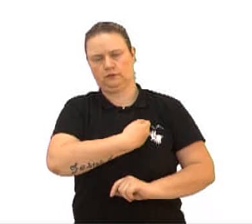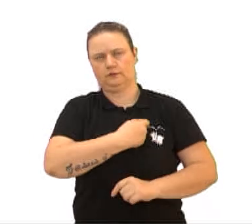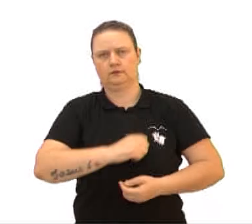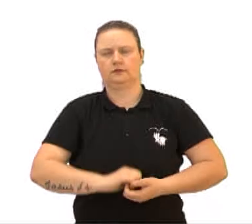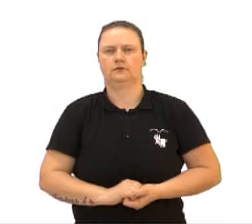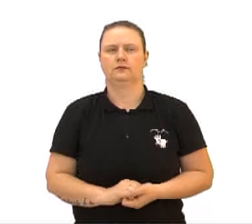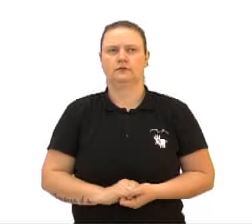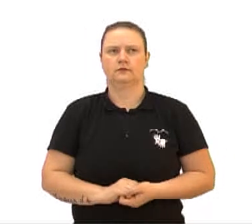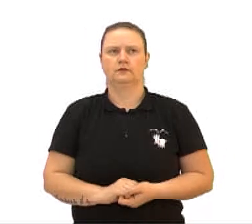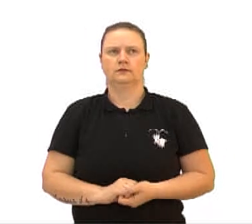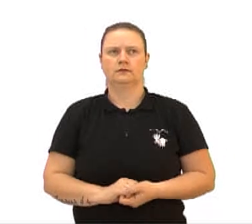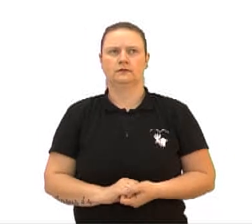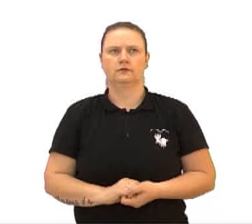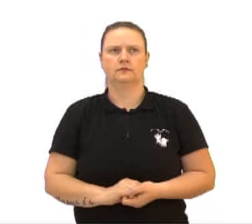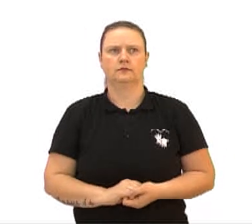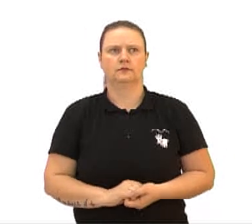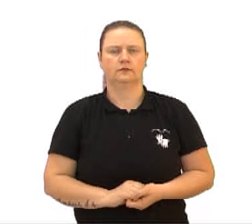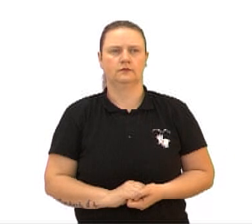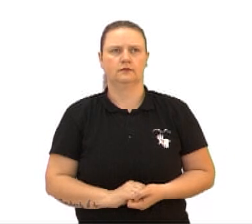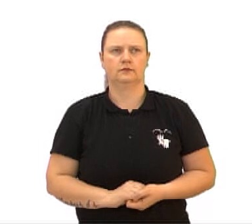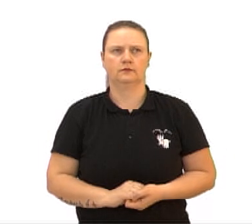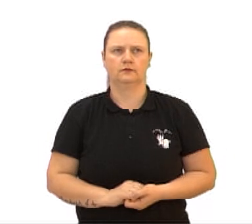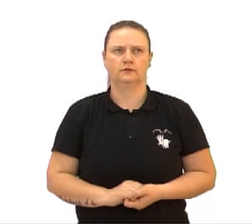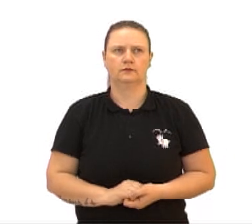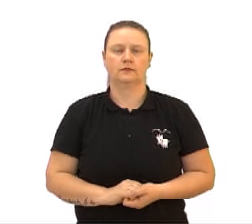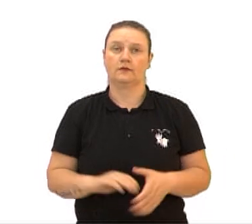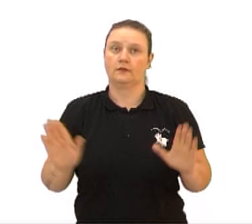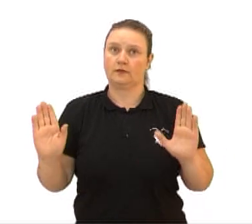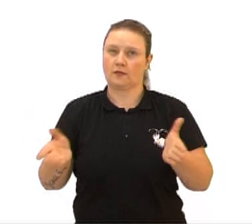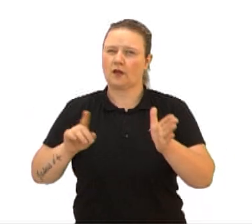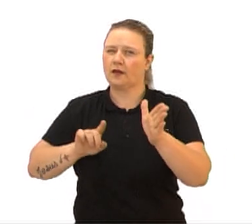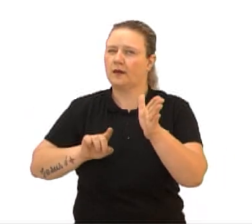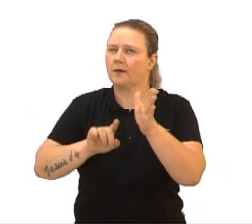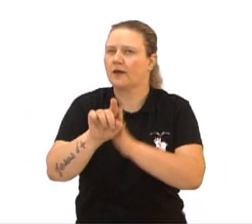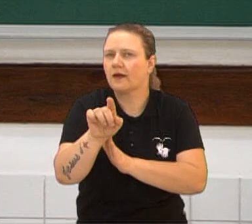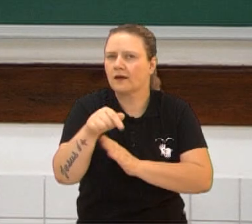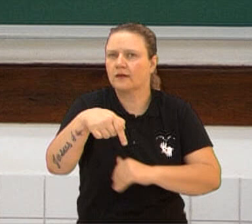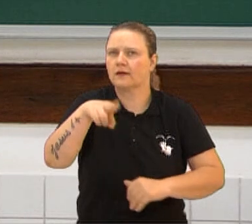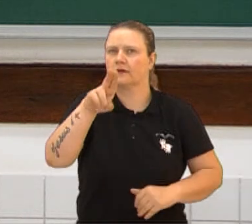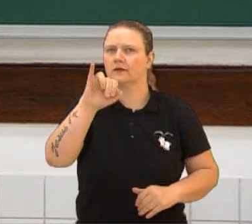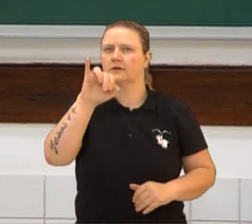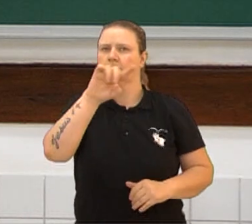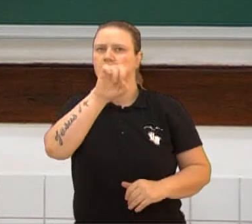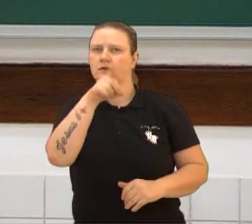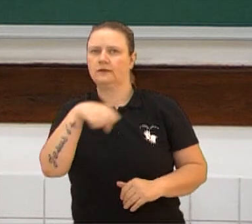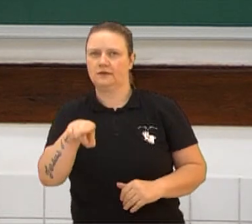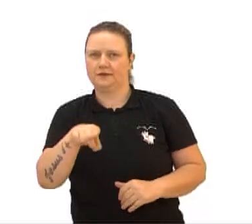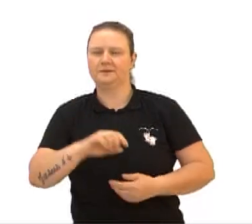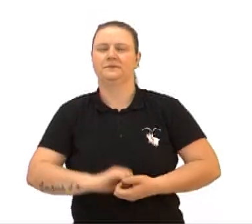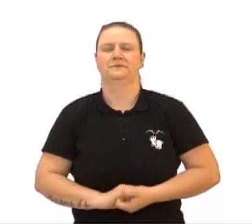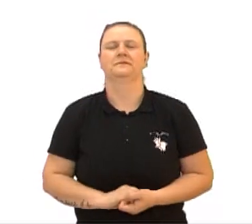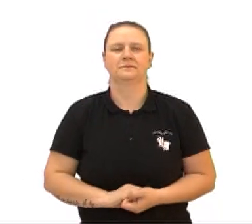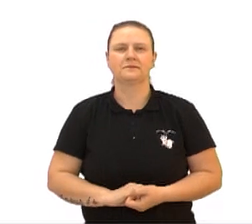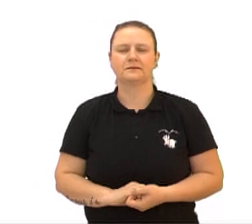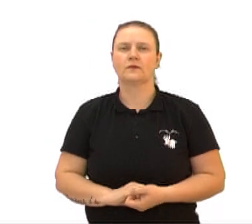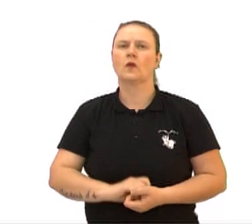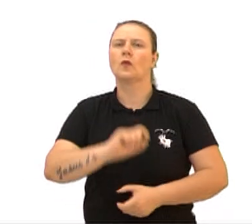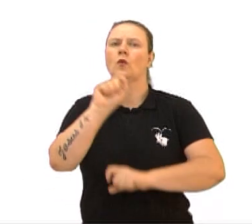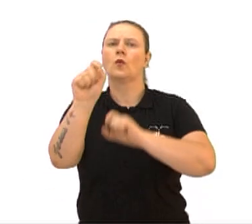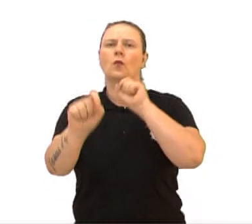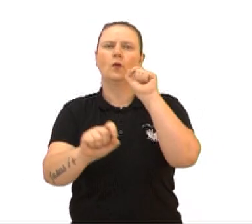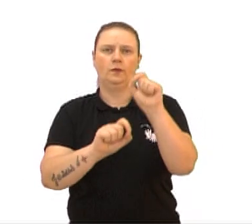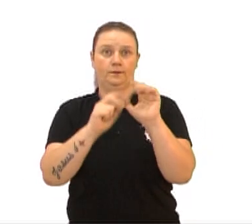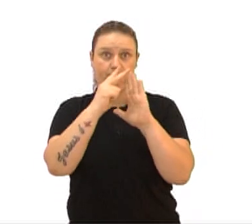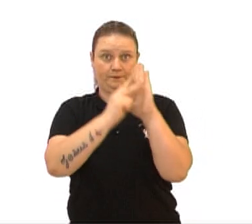o Surinam. Tranquilo? Então, vamos fazer um quiz. Qual é